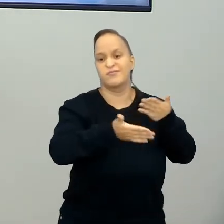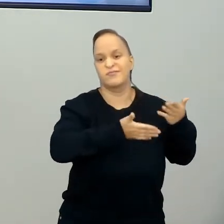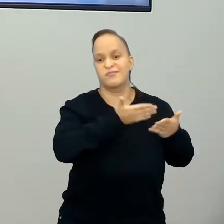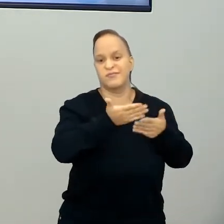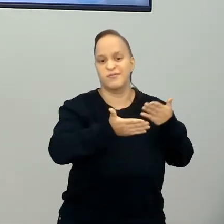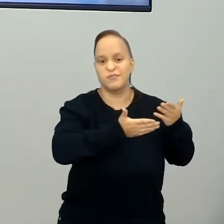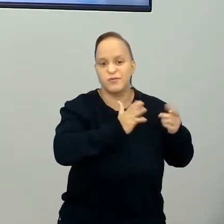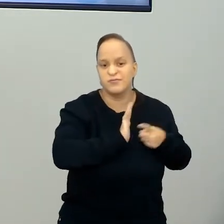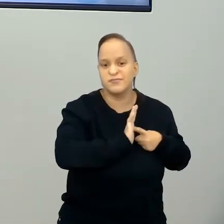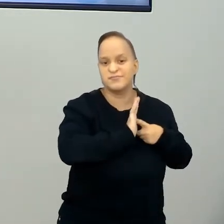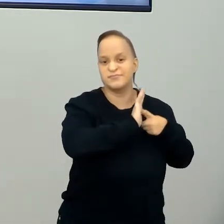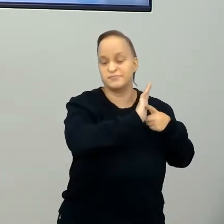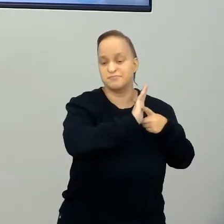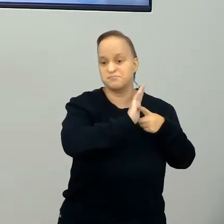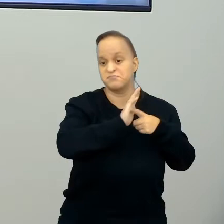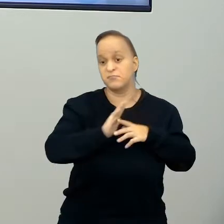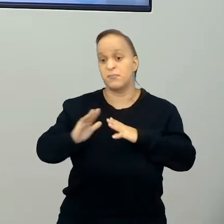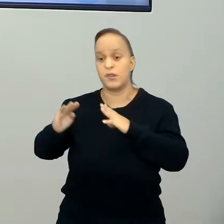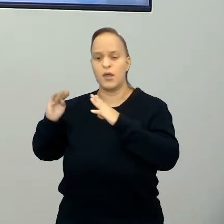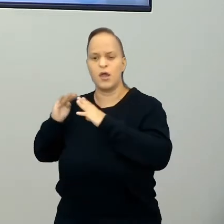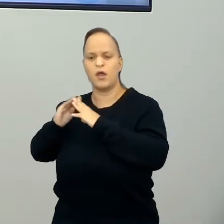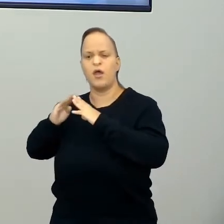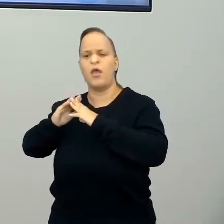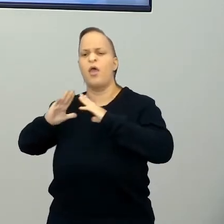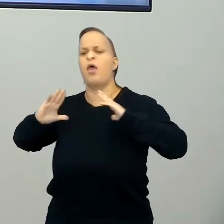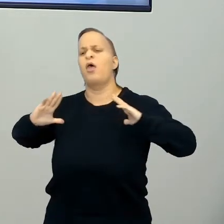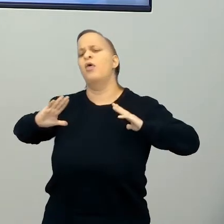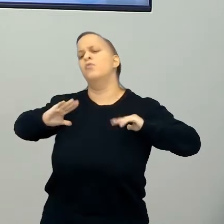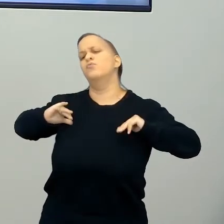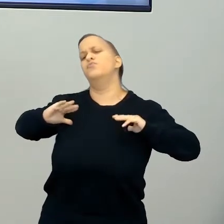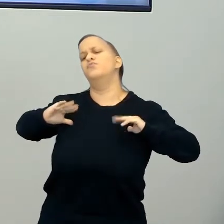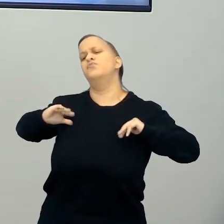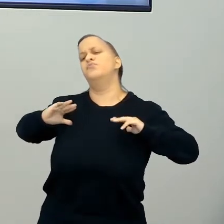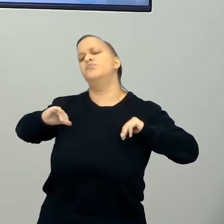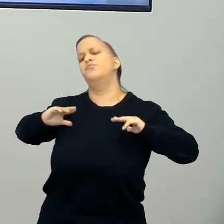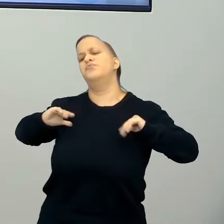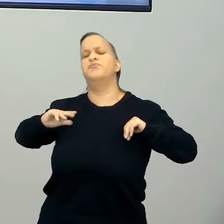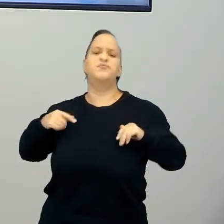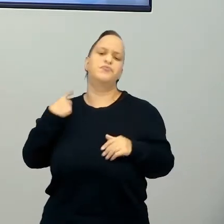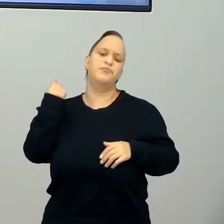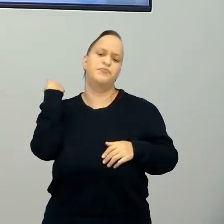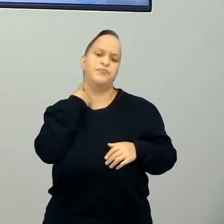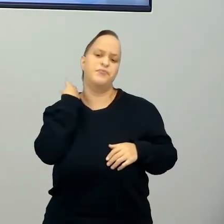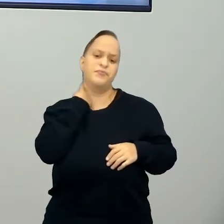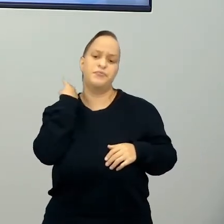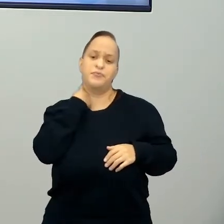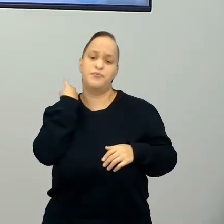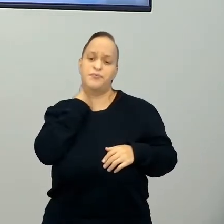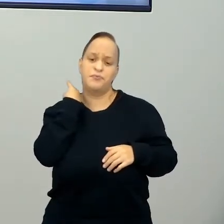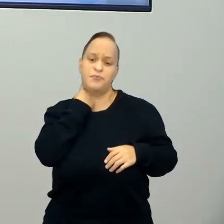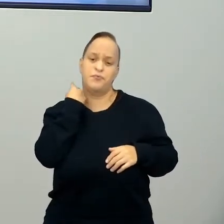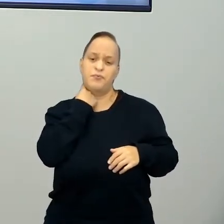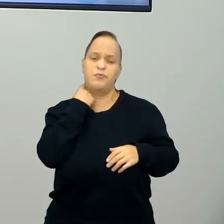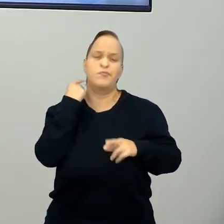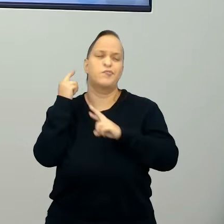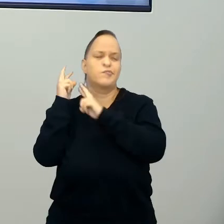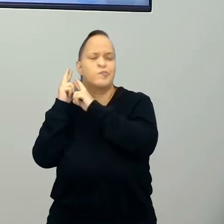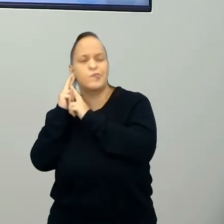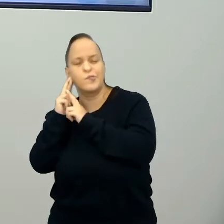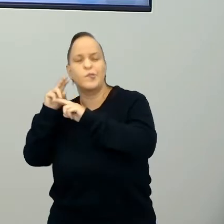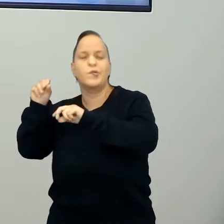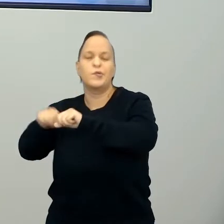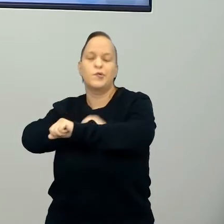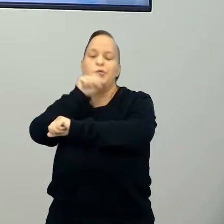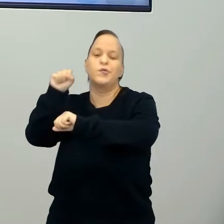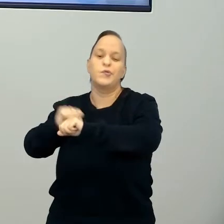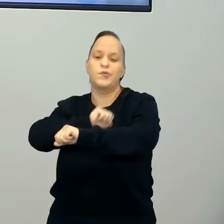eu sou uma pessoa muito preguiçosa. Sou honesta. Durmo enlouquecidamente. Sou preguiçosa, sabe? Sou uma